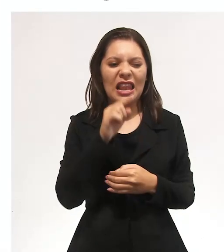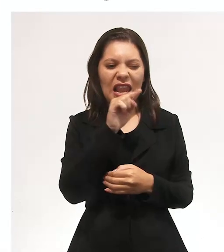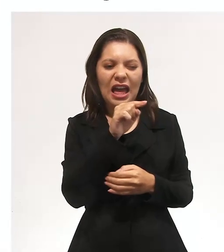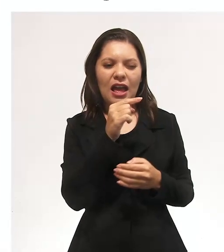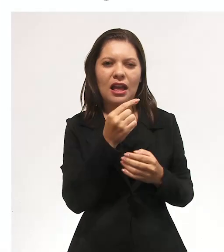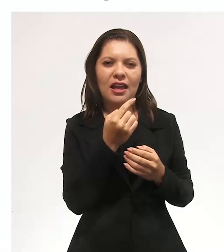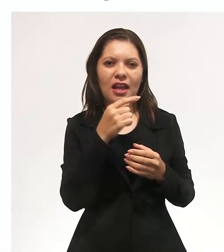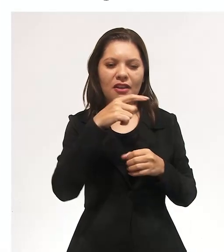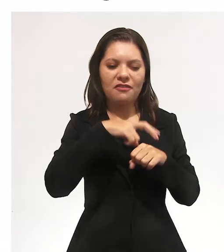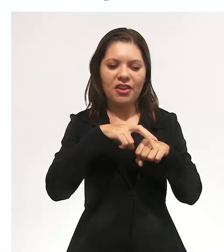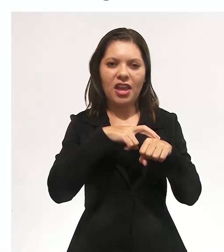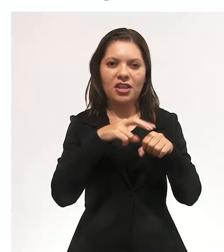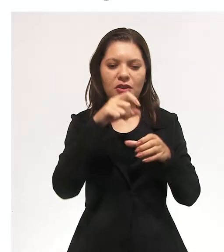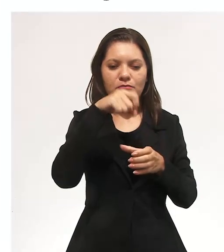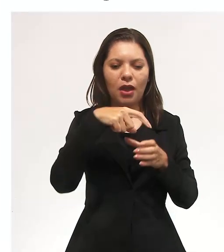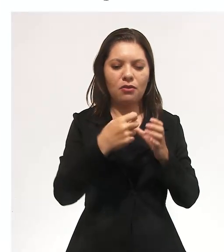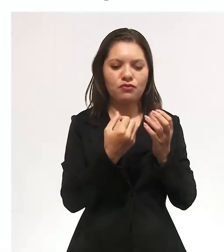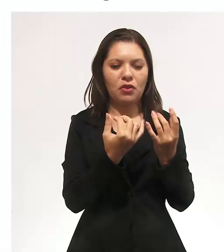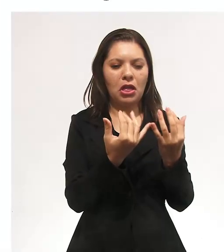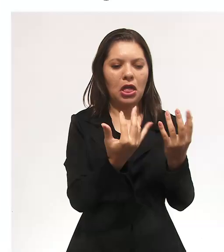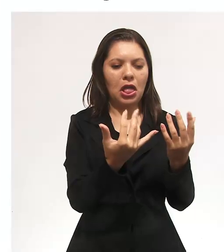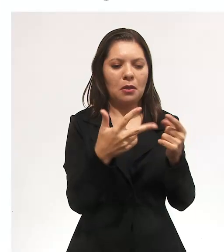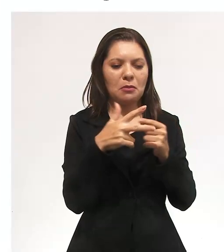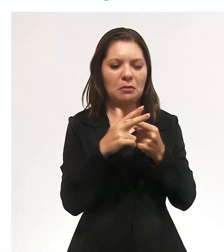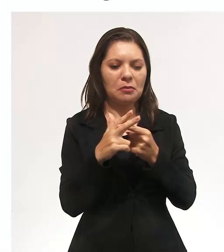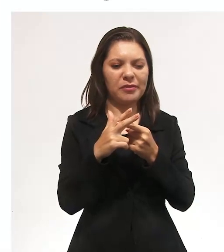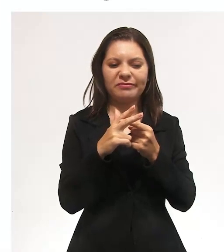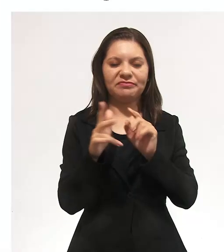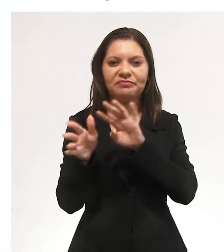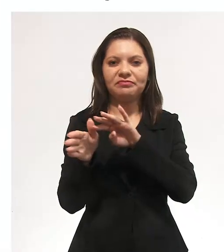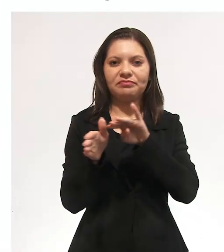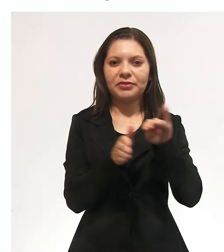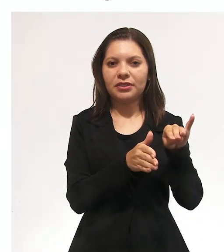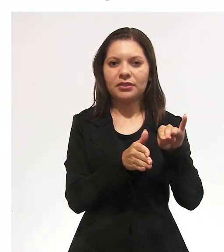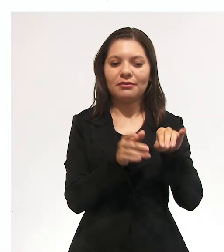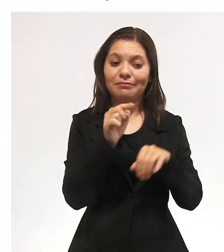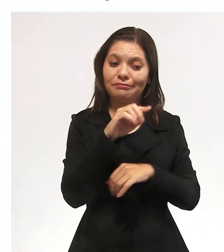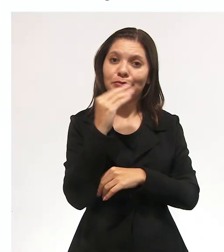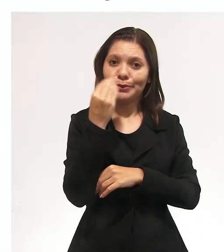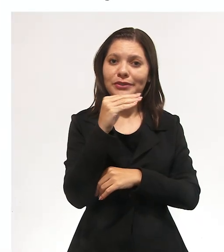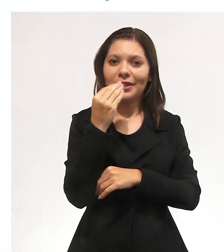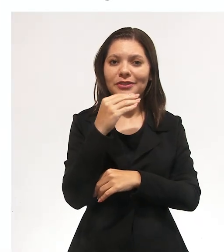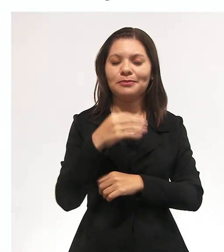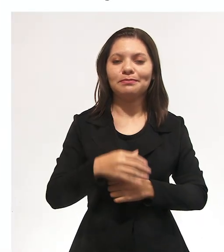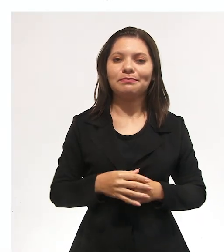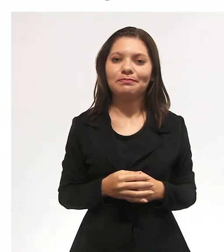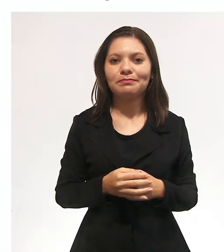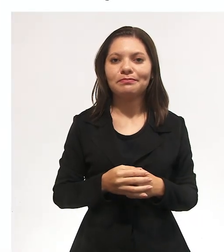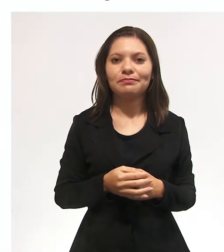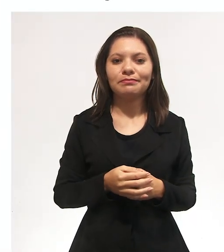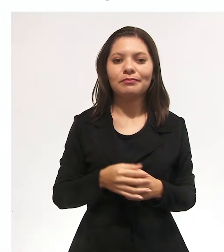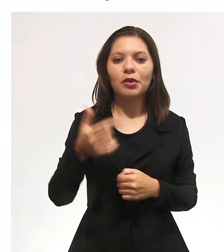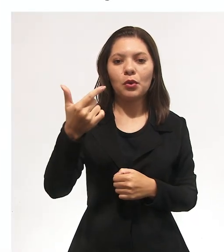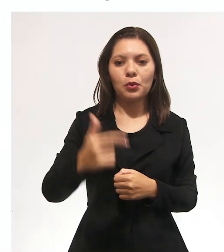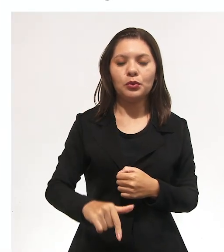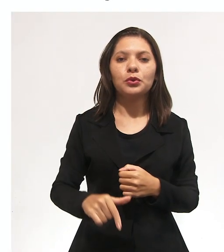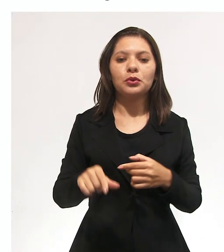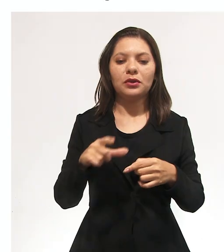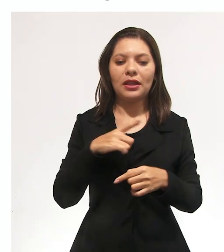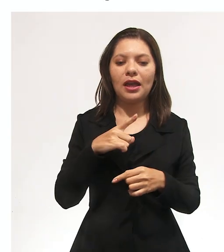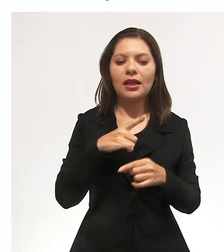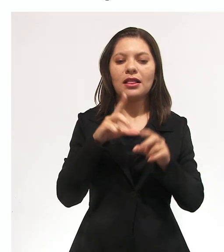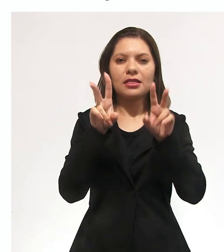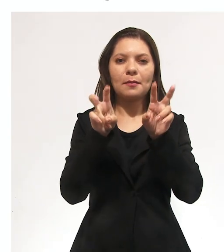reformar a sua horta. É uma oportunidade. E nós temos as terminologias da matemática